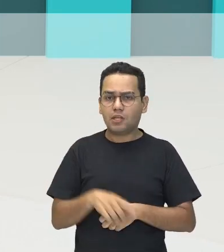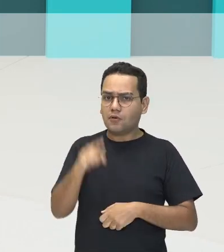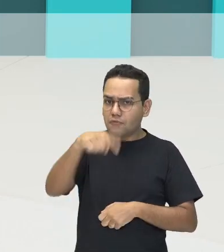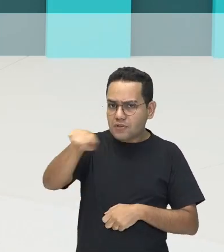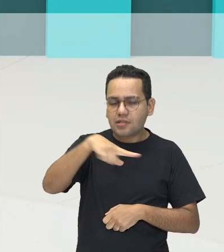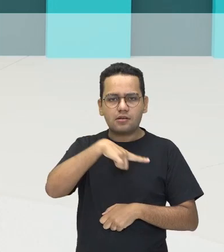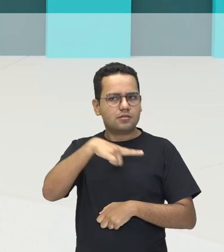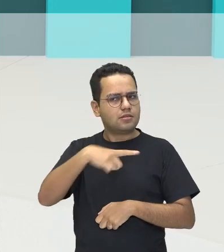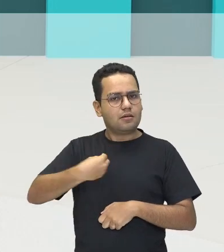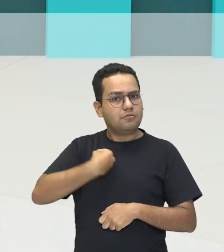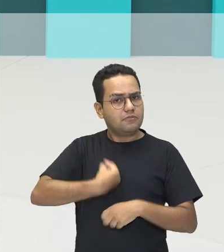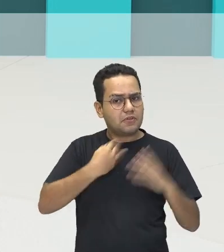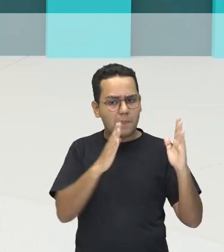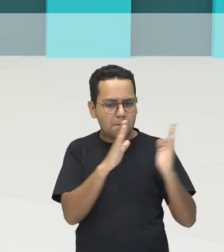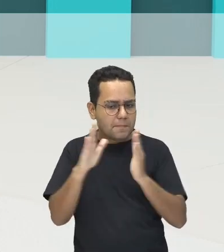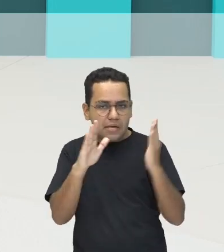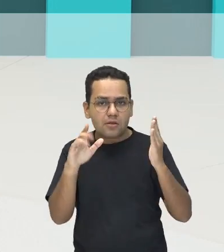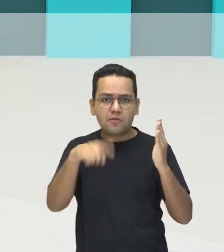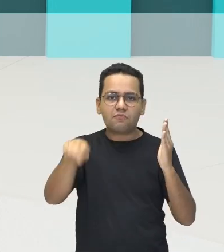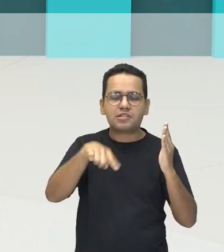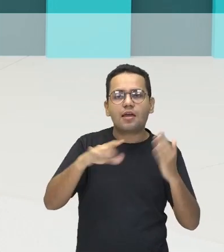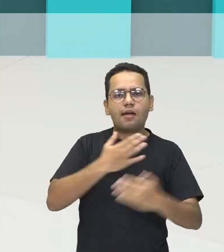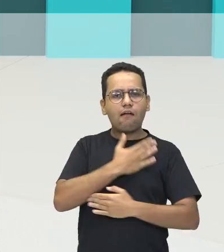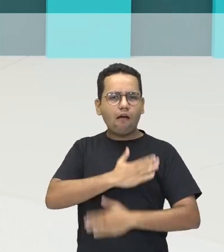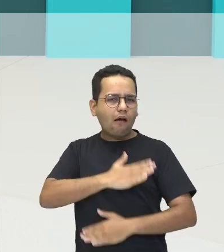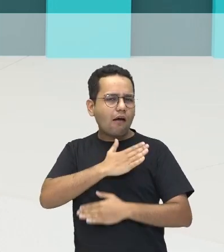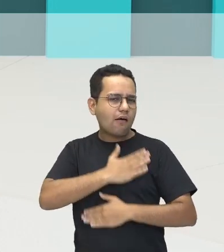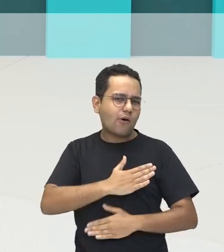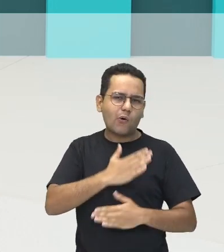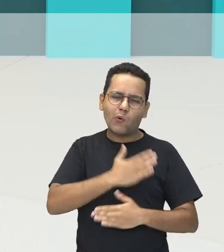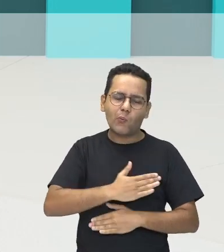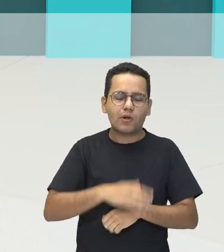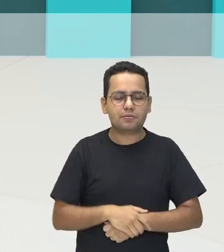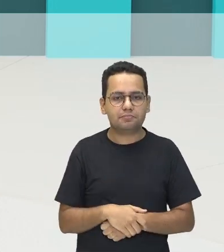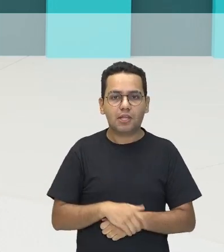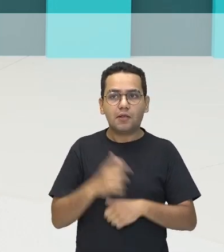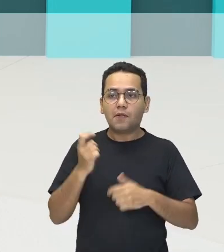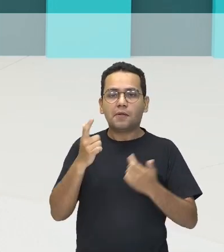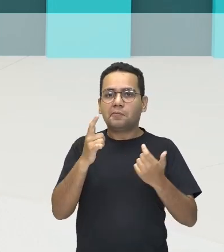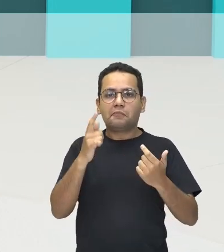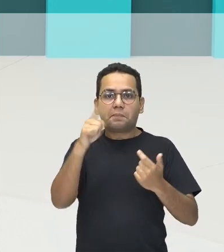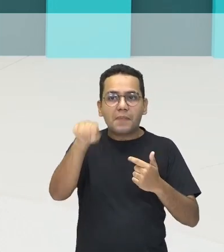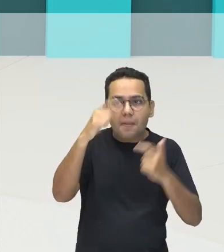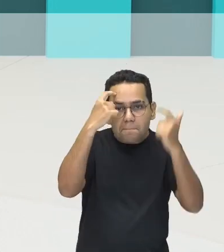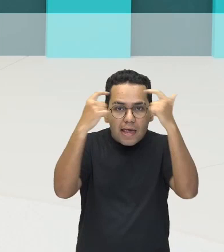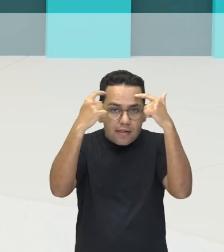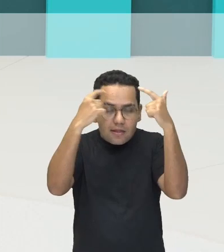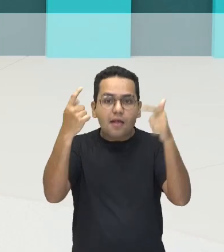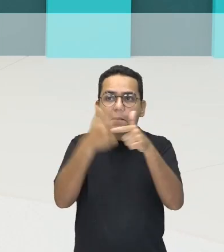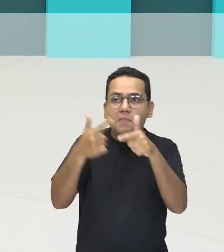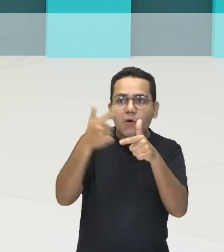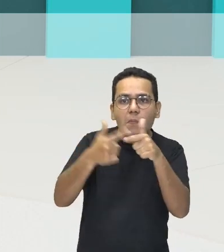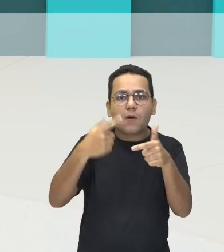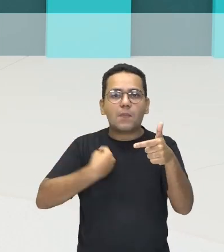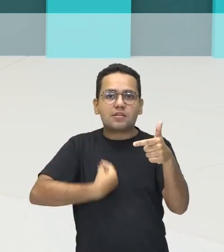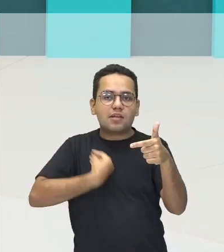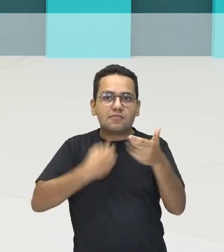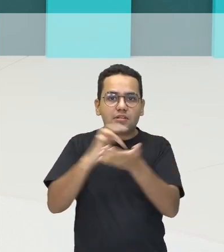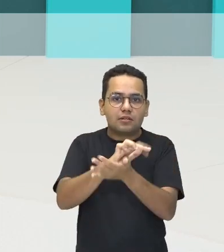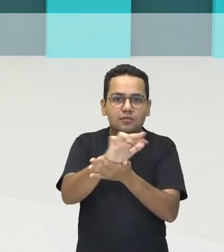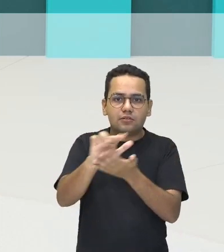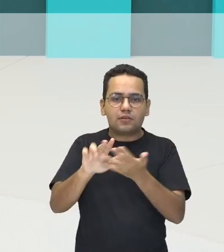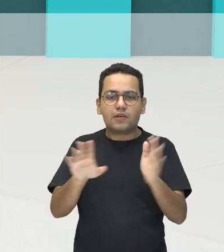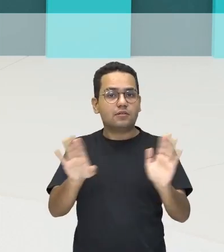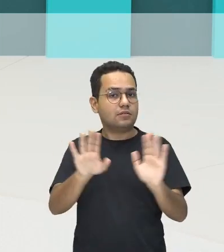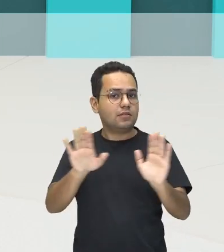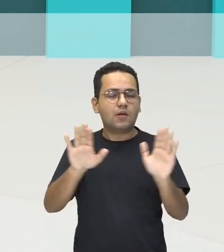tenha calma, vai com calma, não fique cansado logo, não fique pensando nos problemas demais da vida. Claro que ela vai falando isso com